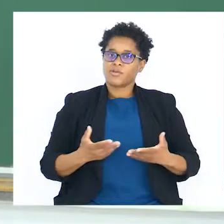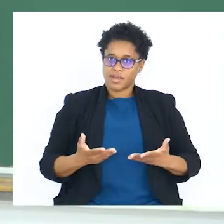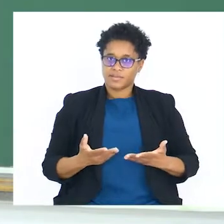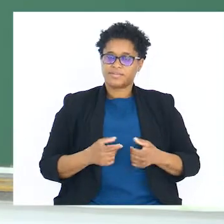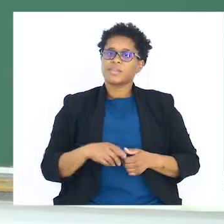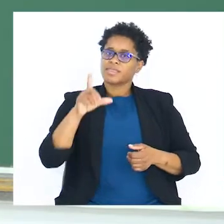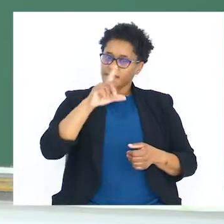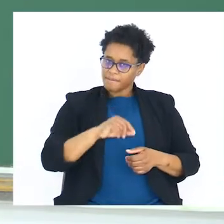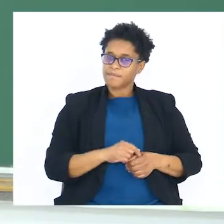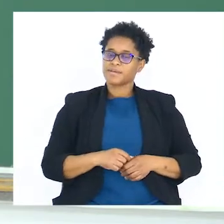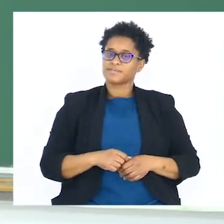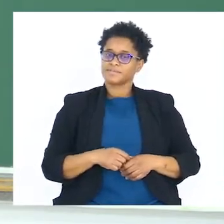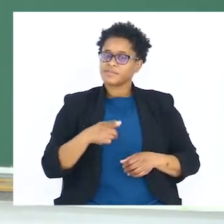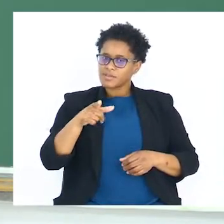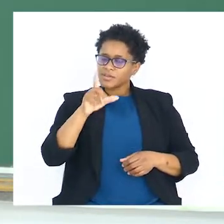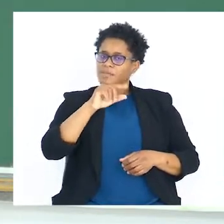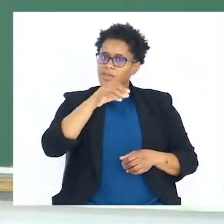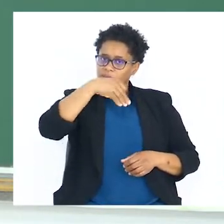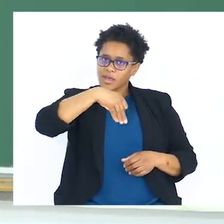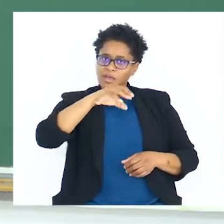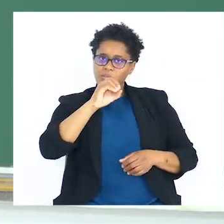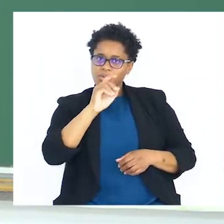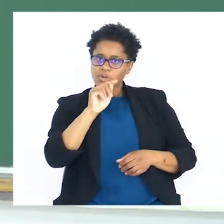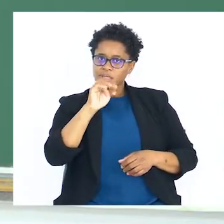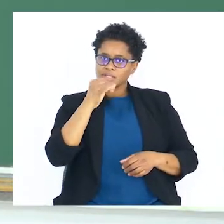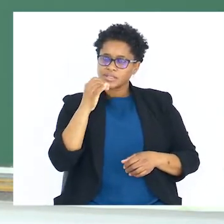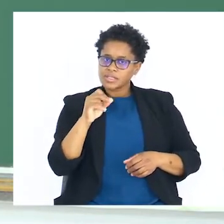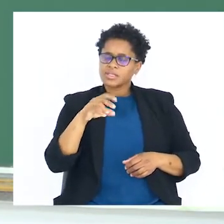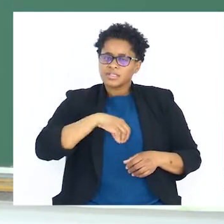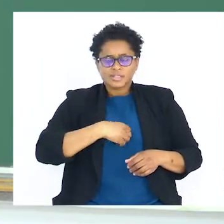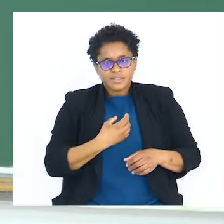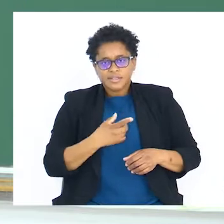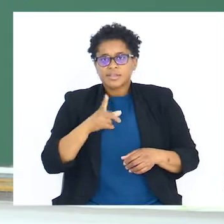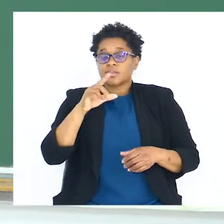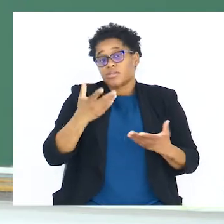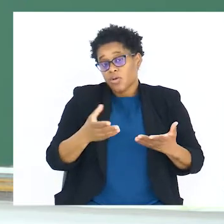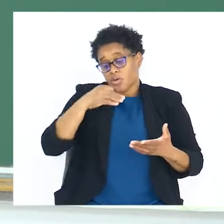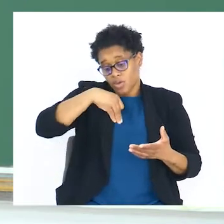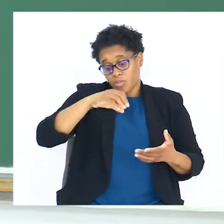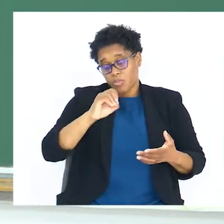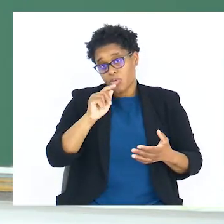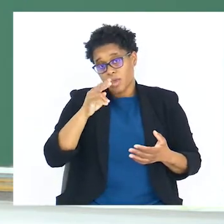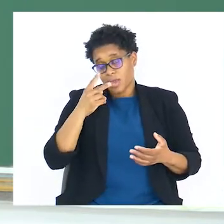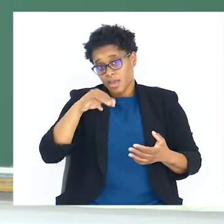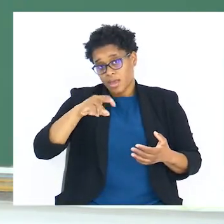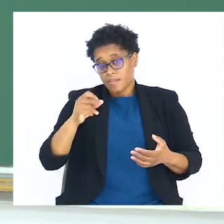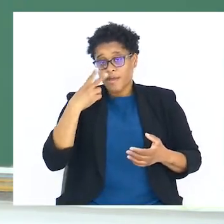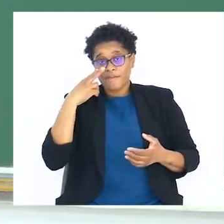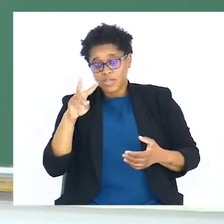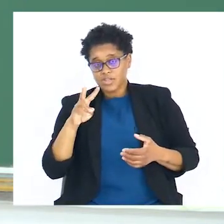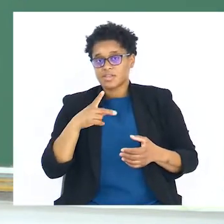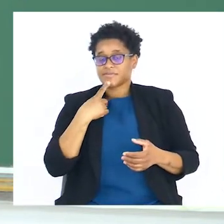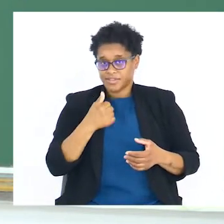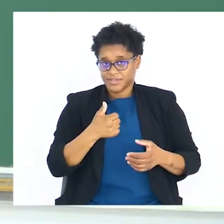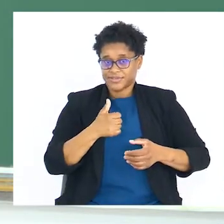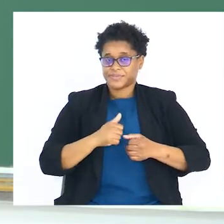não é? Vimos também que a poesia é sentida, enquanto que o poema é vista,